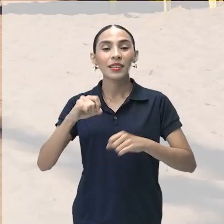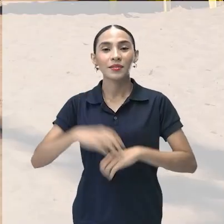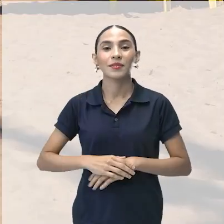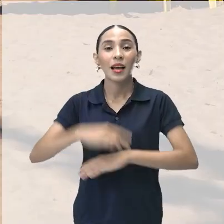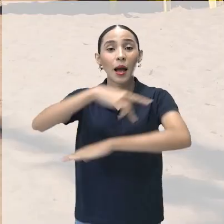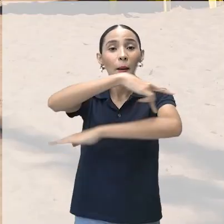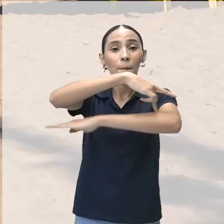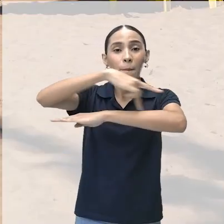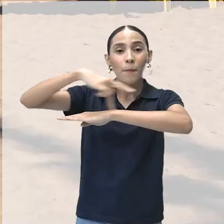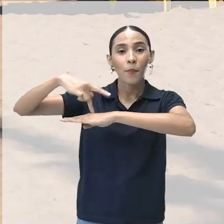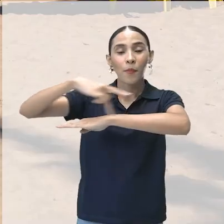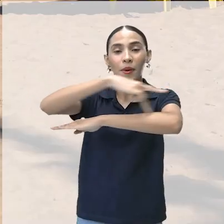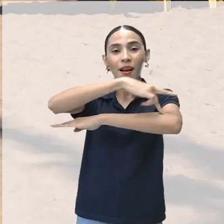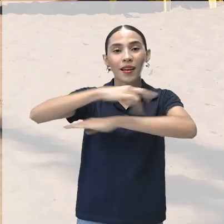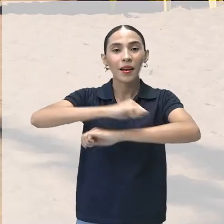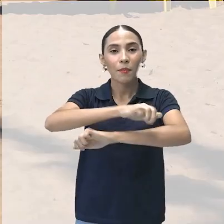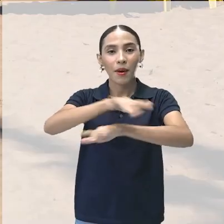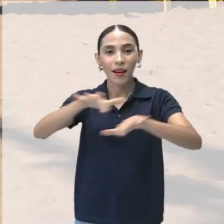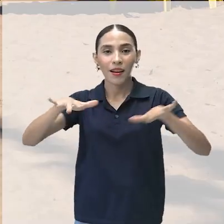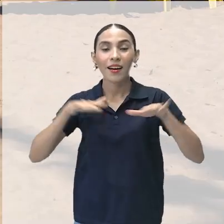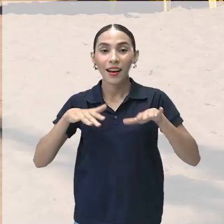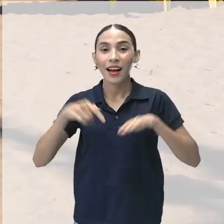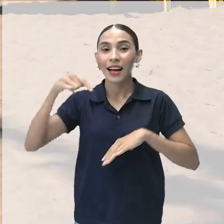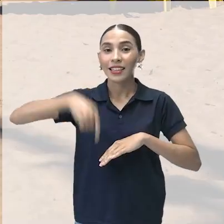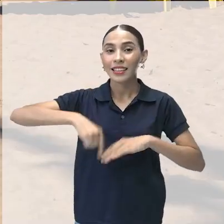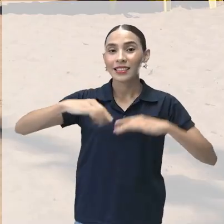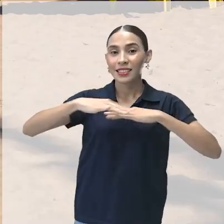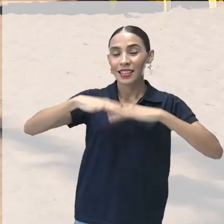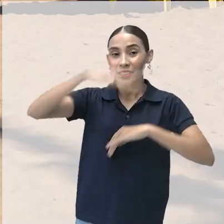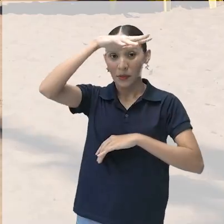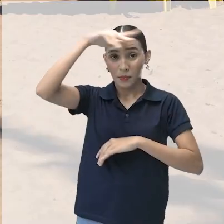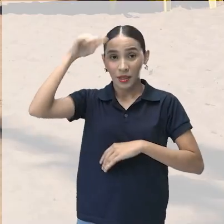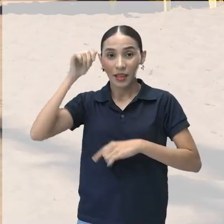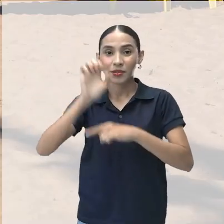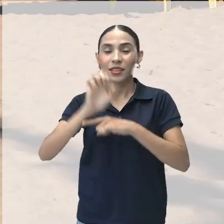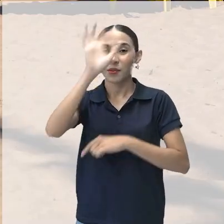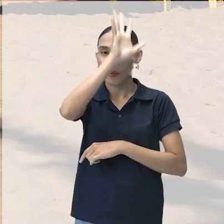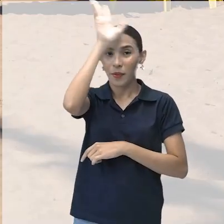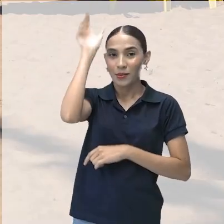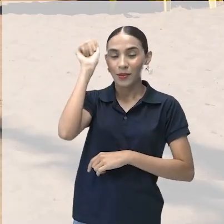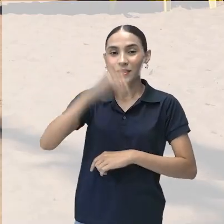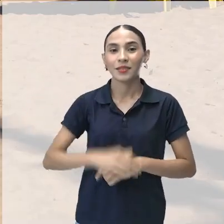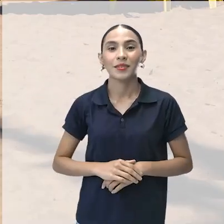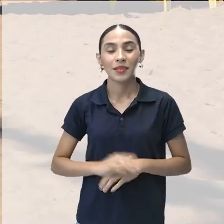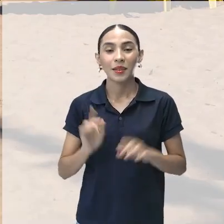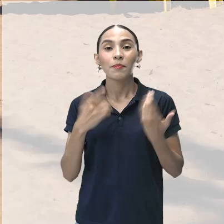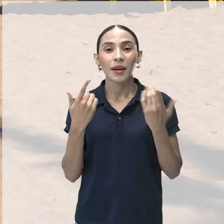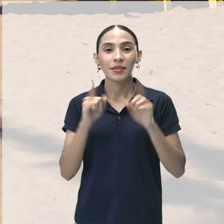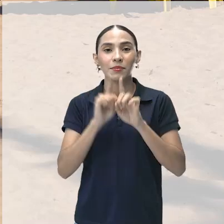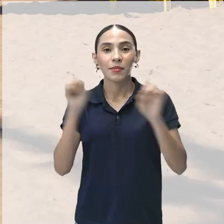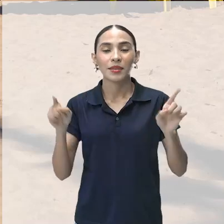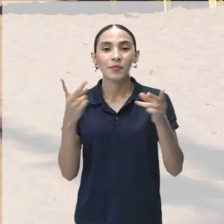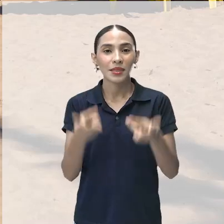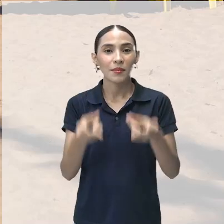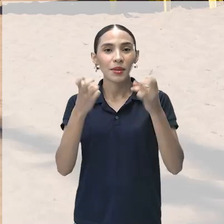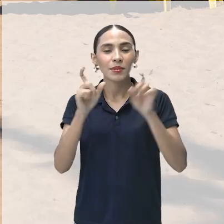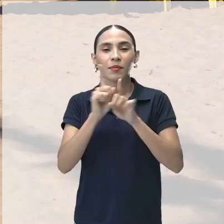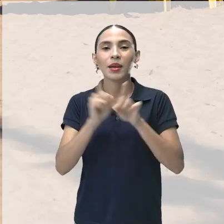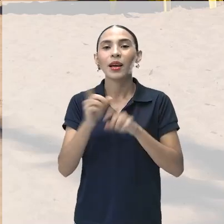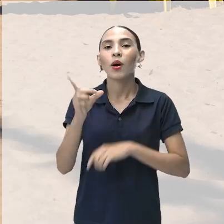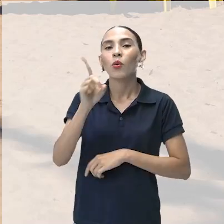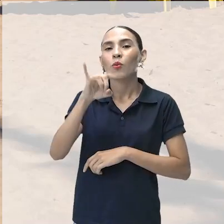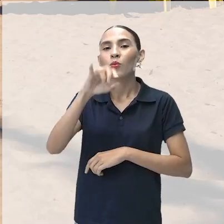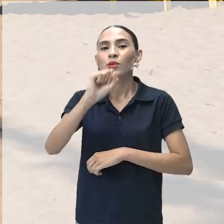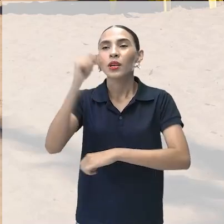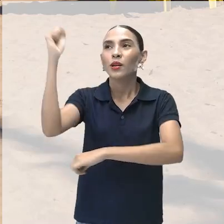praia da Ponta Negra, na cidade de Manaus, no estado do Amazonas. Nós conseguimos perceber que é um dia